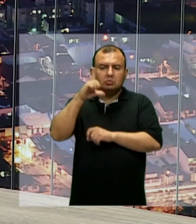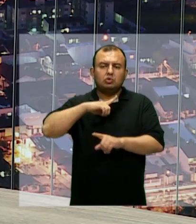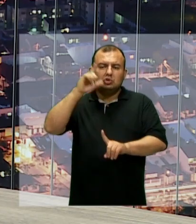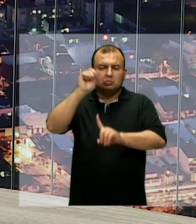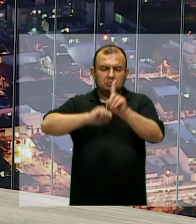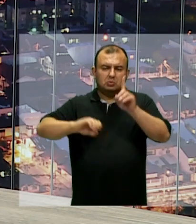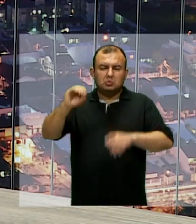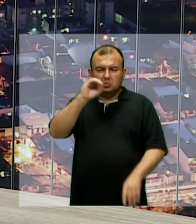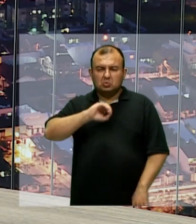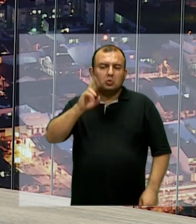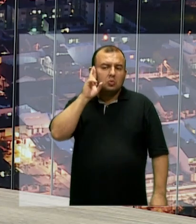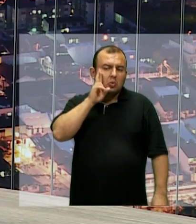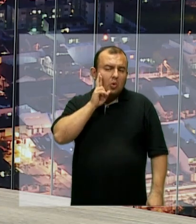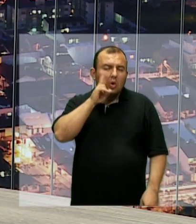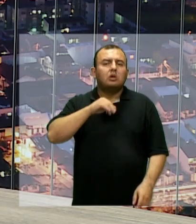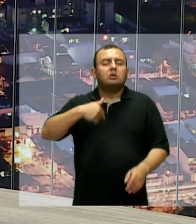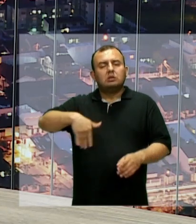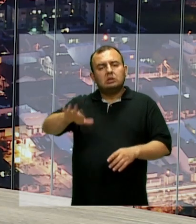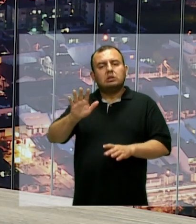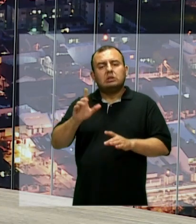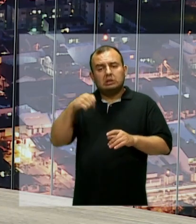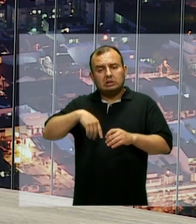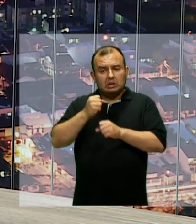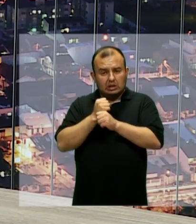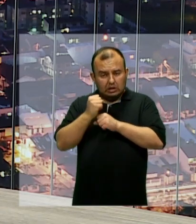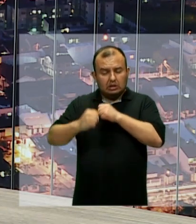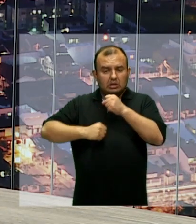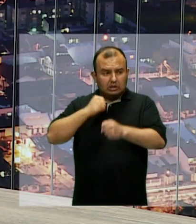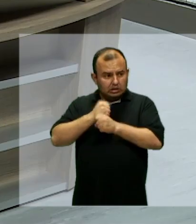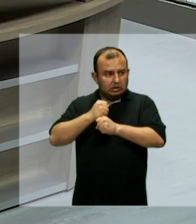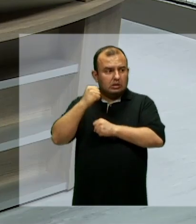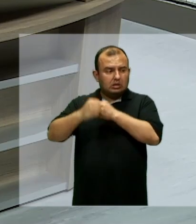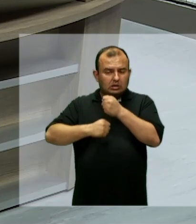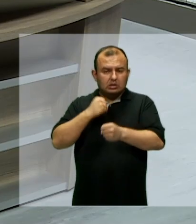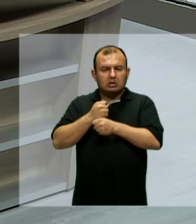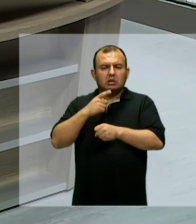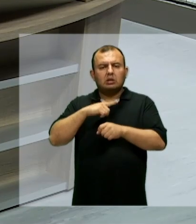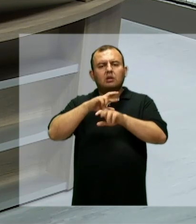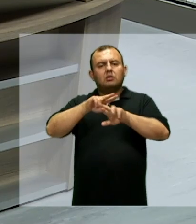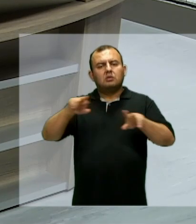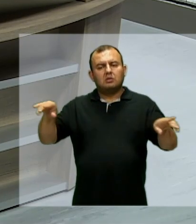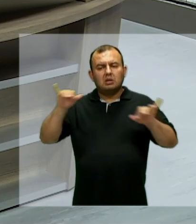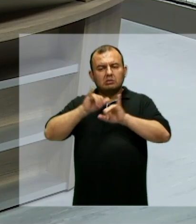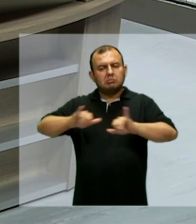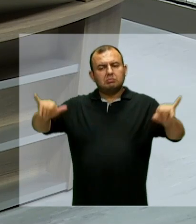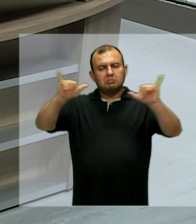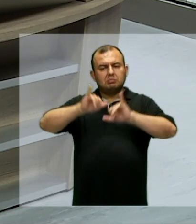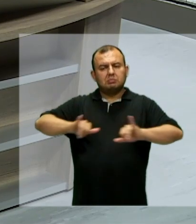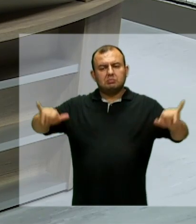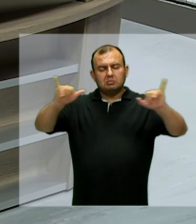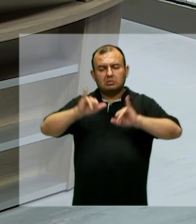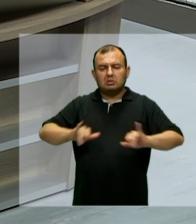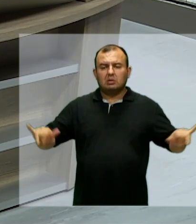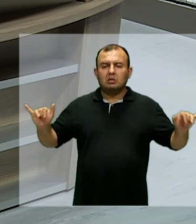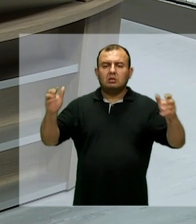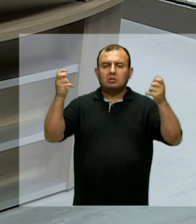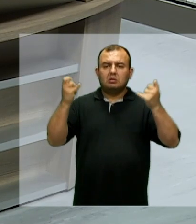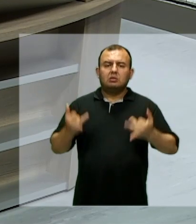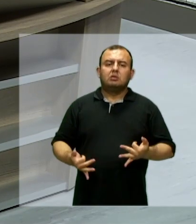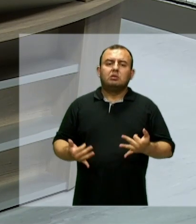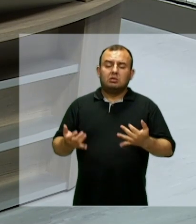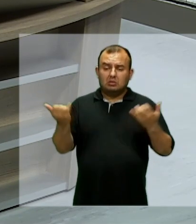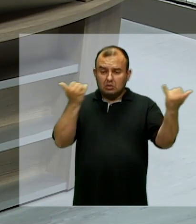tem-se e cada ano, pelo menos aqui em Itajaí, tem várias e várias campanhas, é massificada a questão